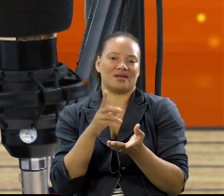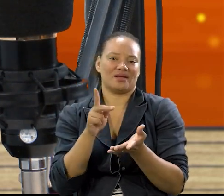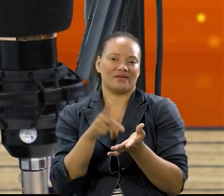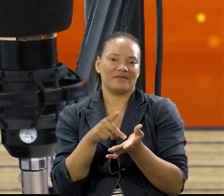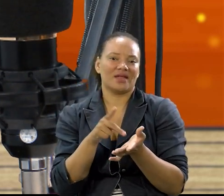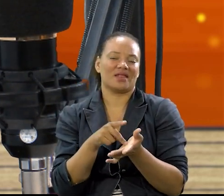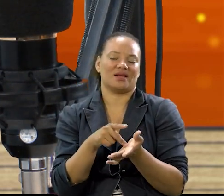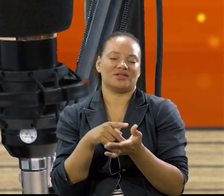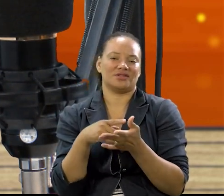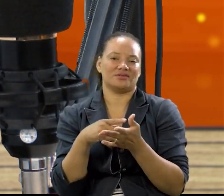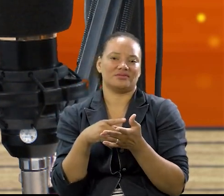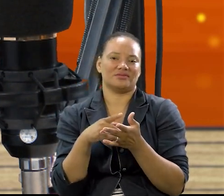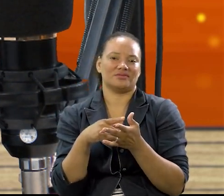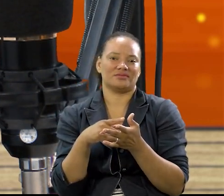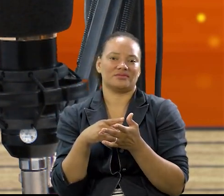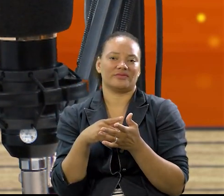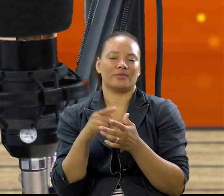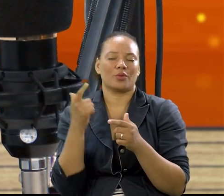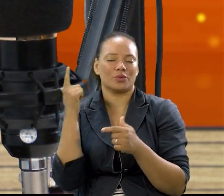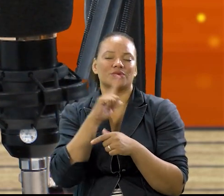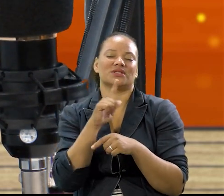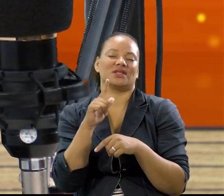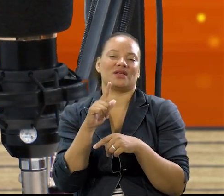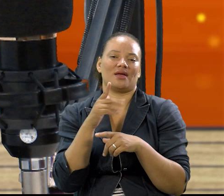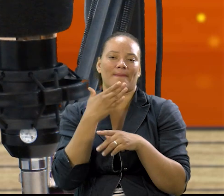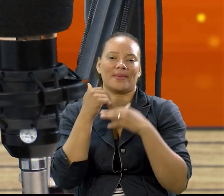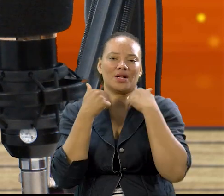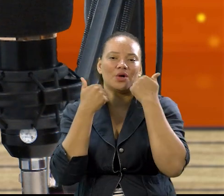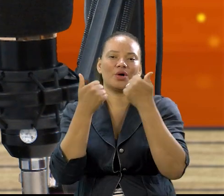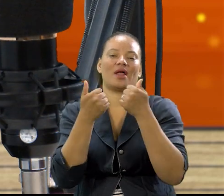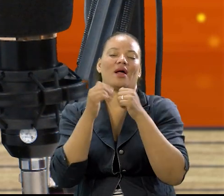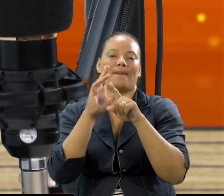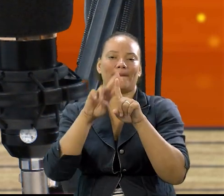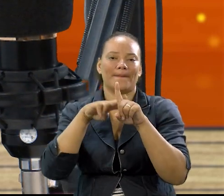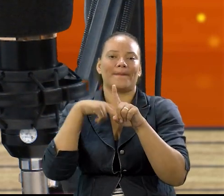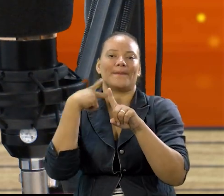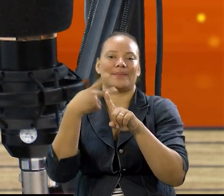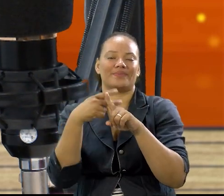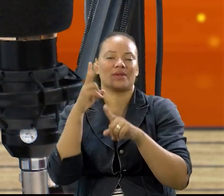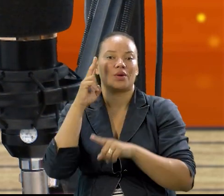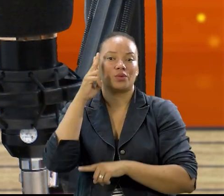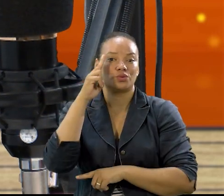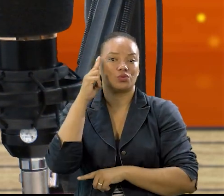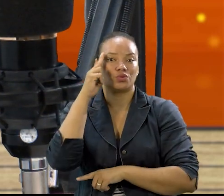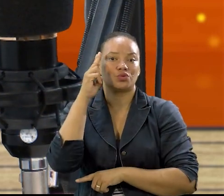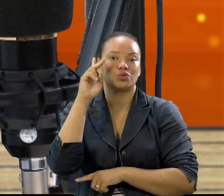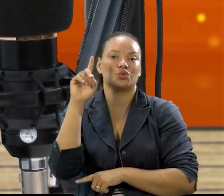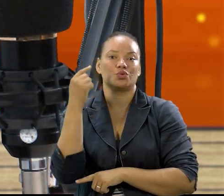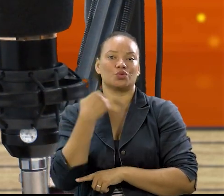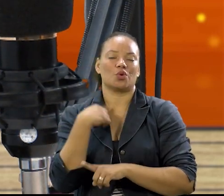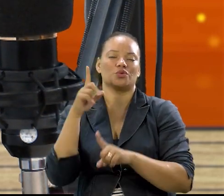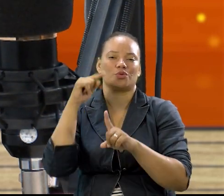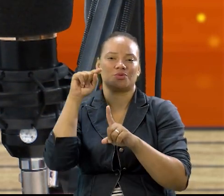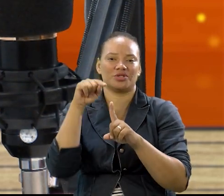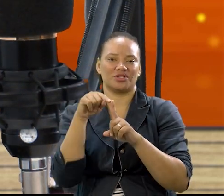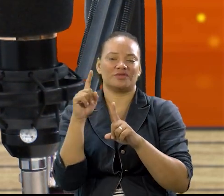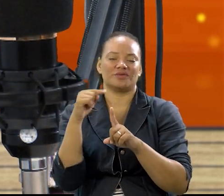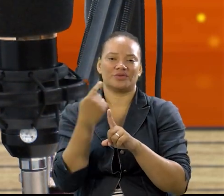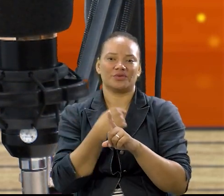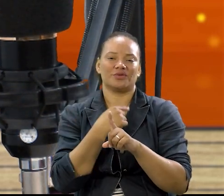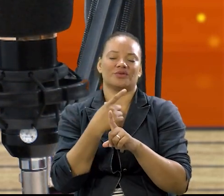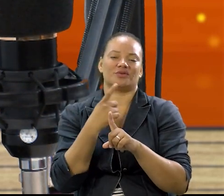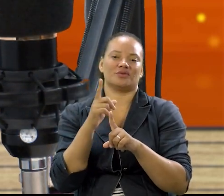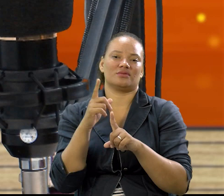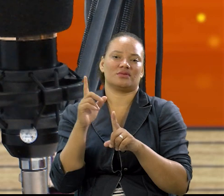vai vai ganhar mundos aí porque é é o é o é o grande sonho nosso grande objetivo é